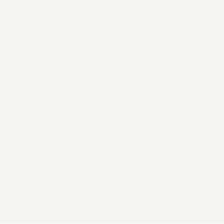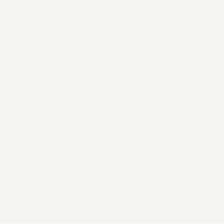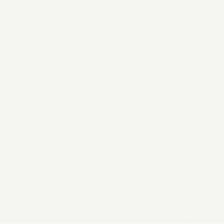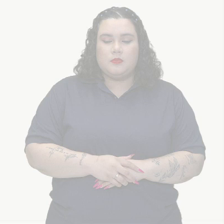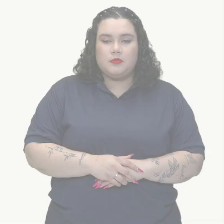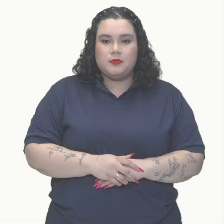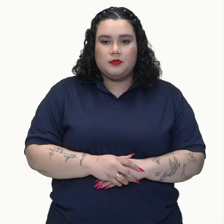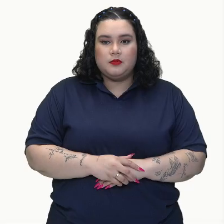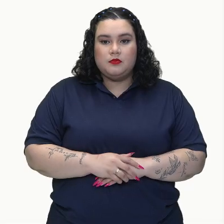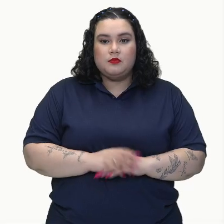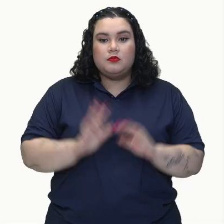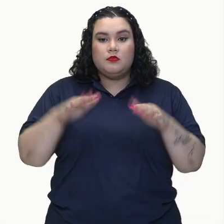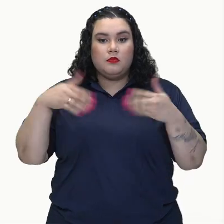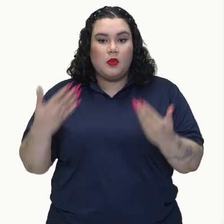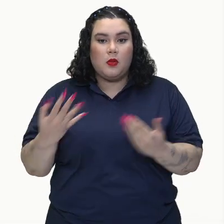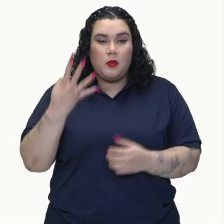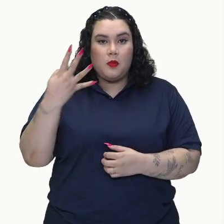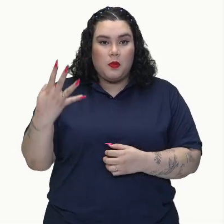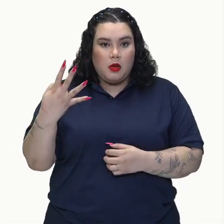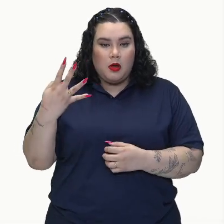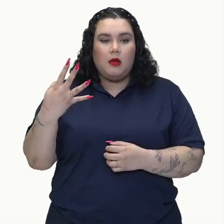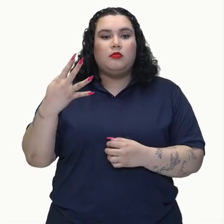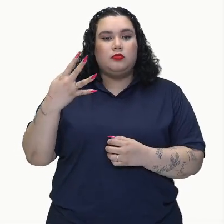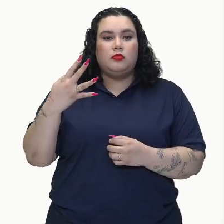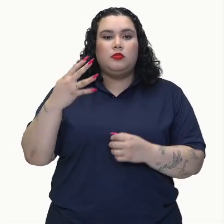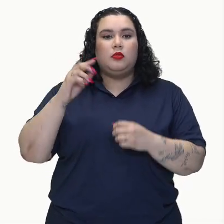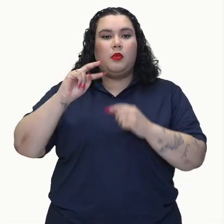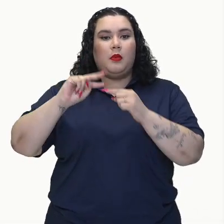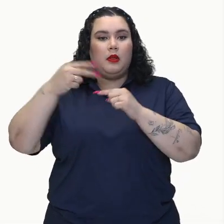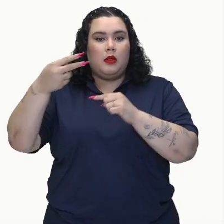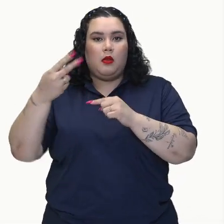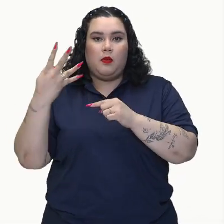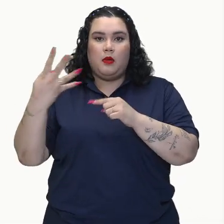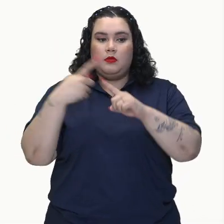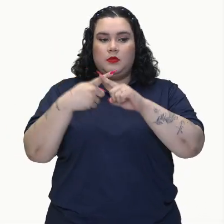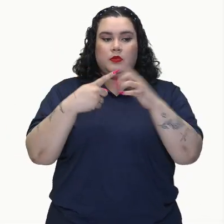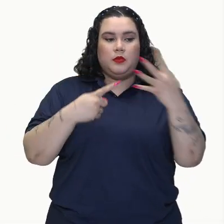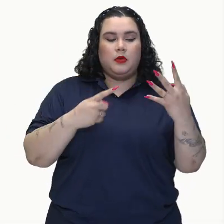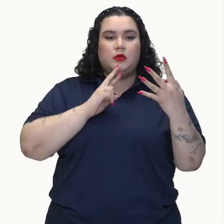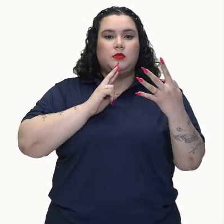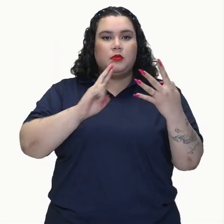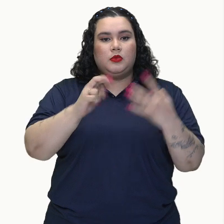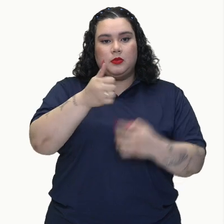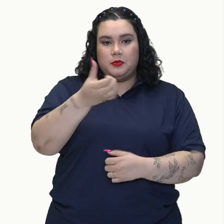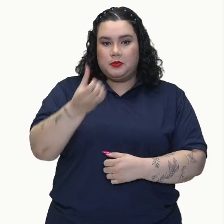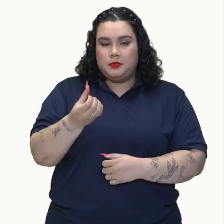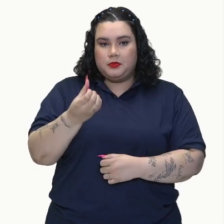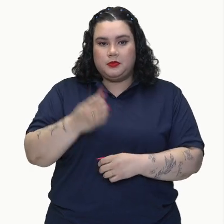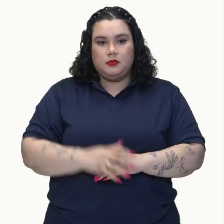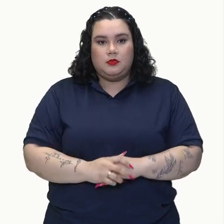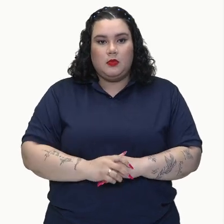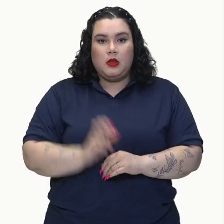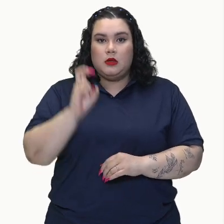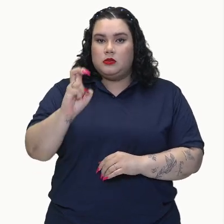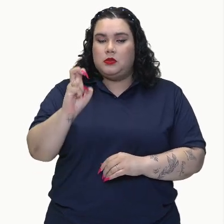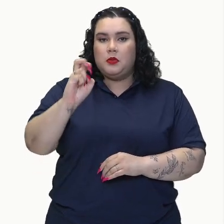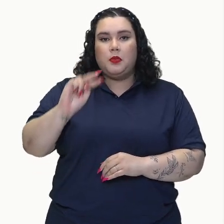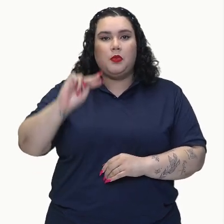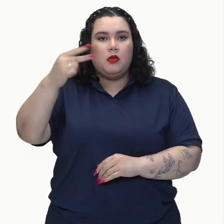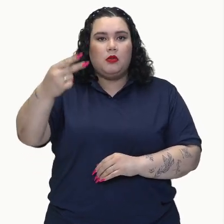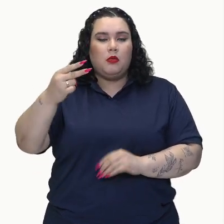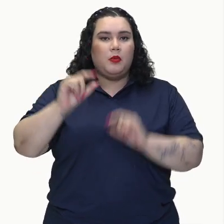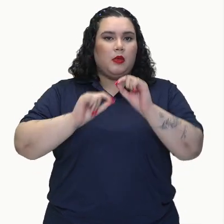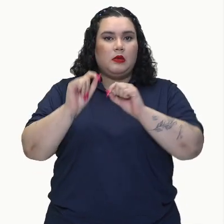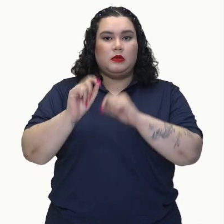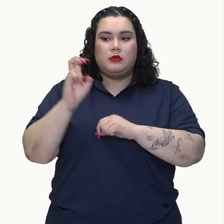é 4 vezes 4, que é quanto? 16. Depois, 5 ao quadrado, que é